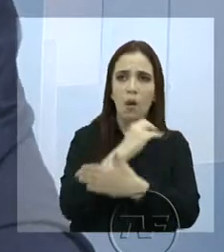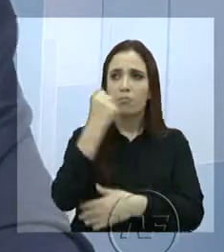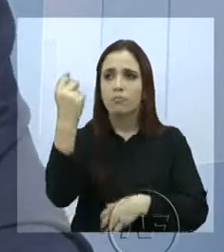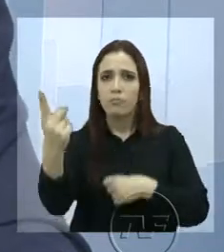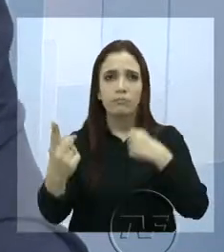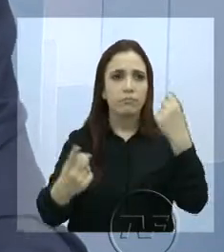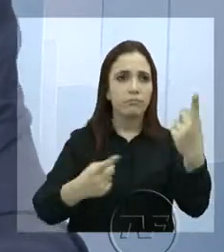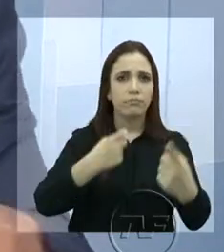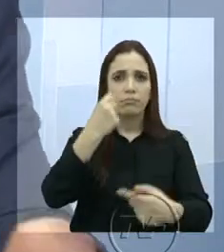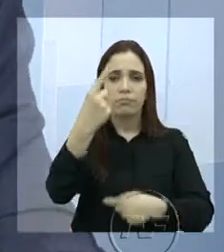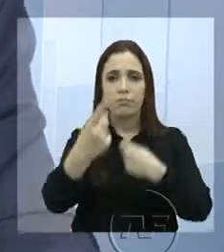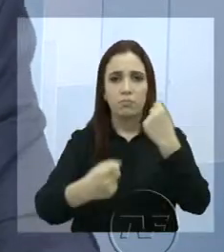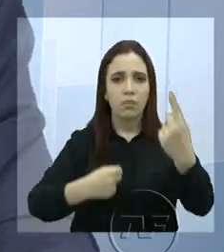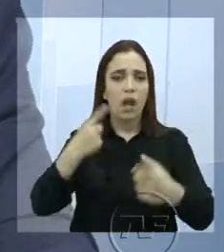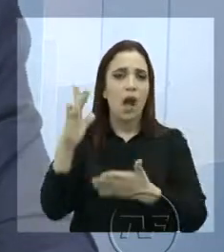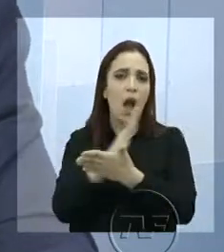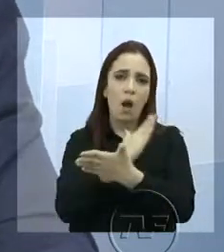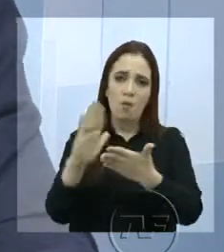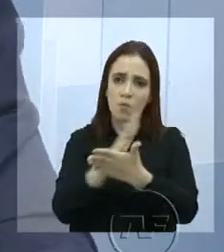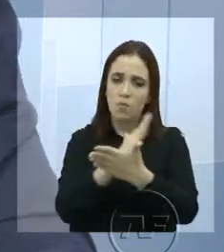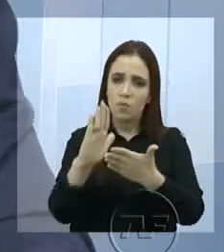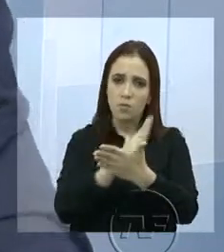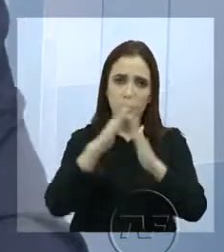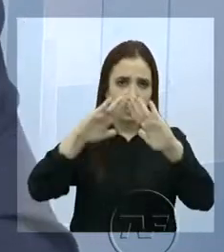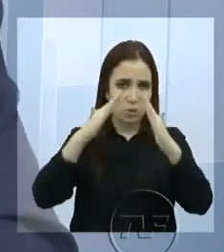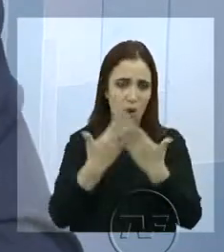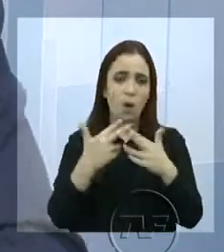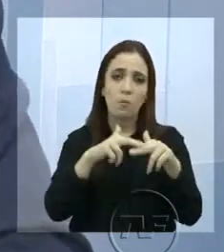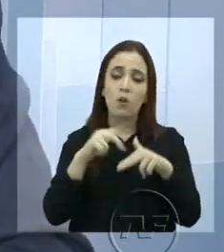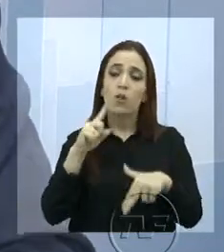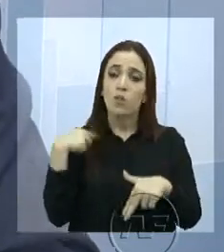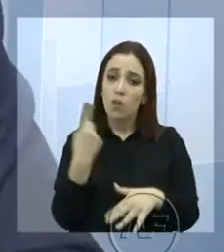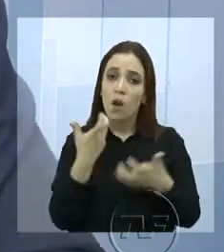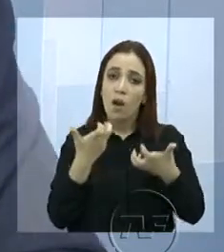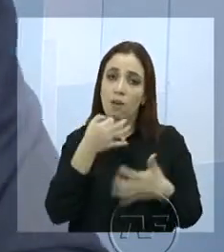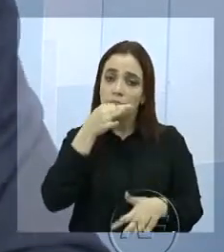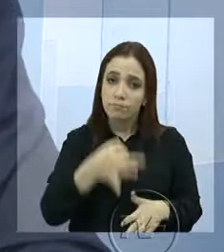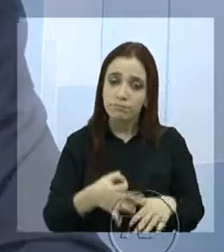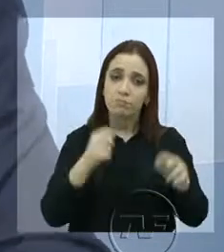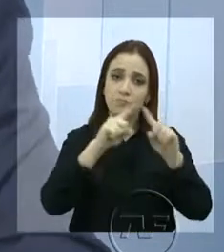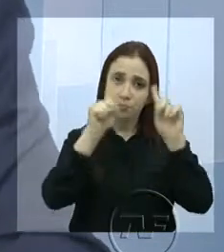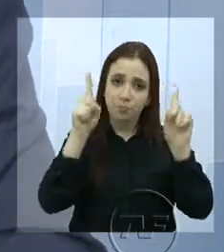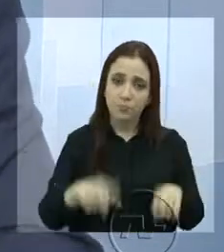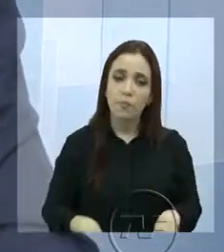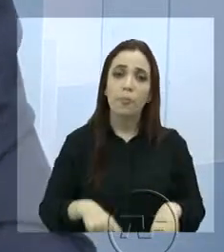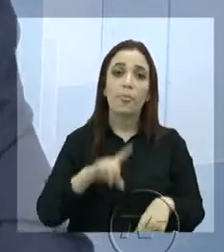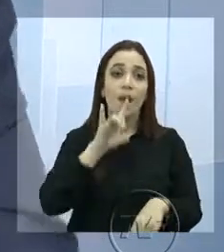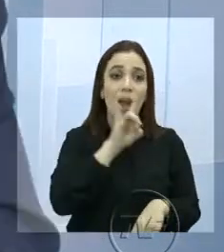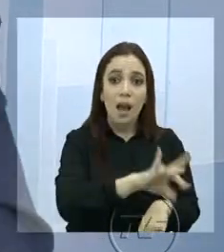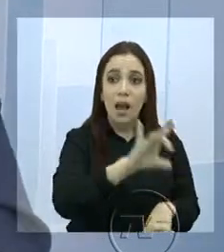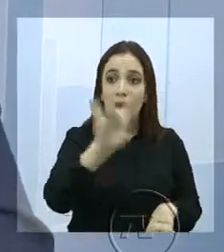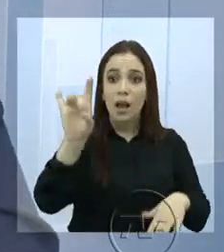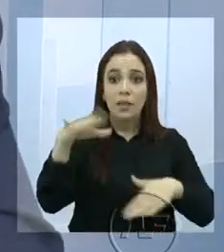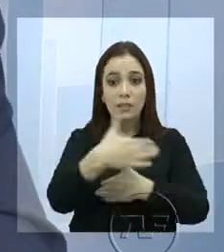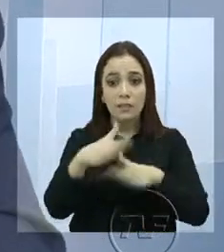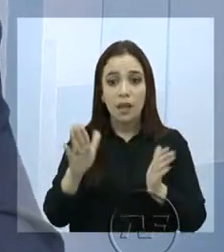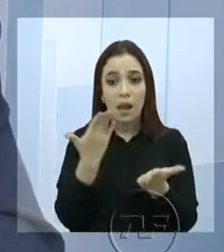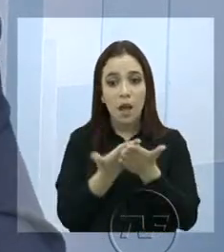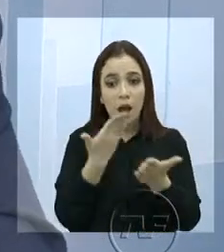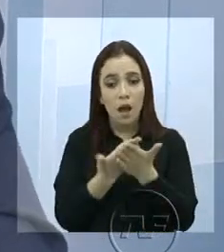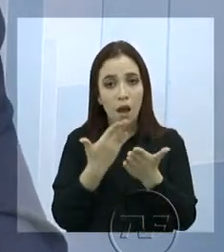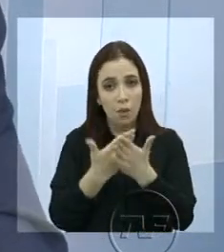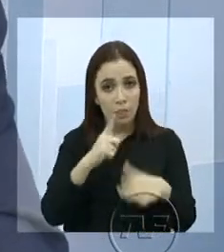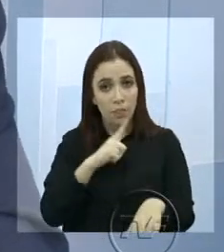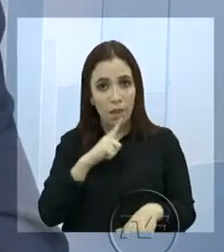tem em algumas salas de aulas, em outras não. E então, o que nós estamos propondo é que para cada sala de aula que tenha pelo menos